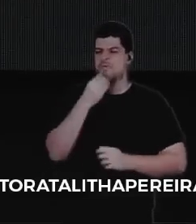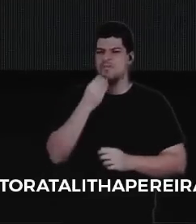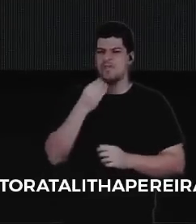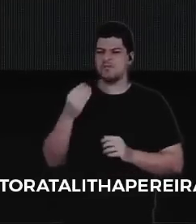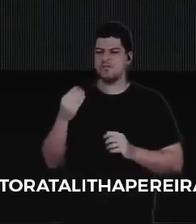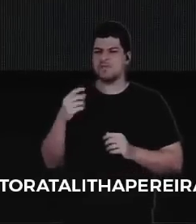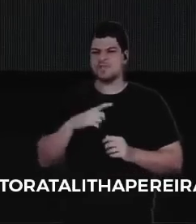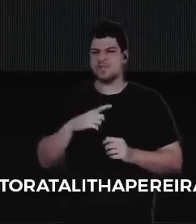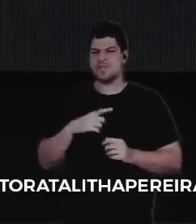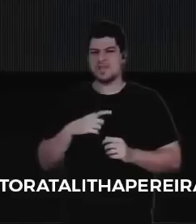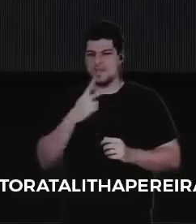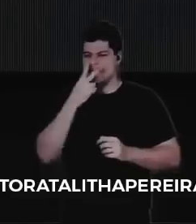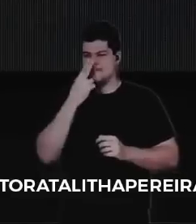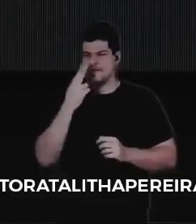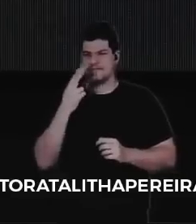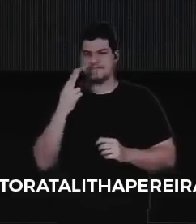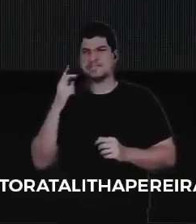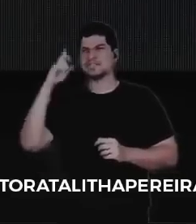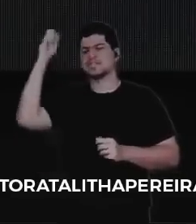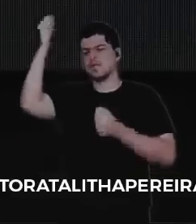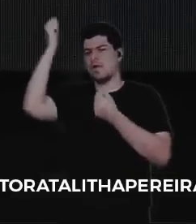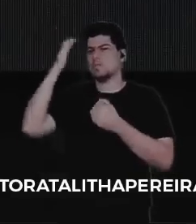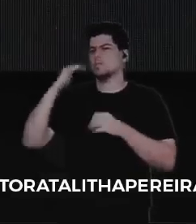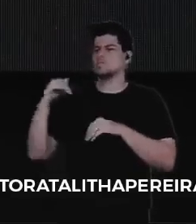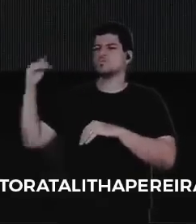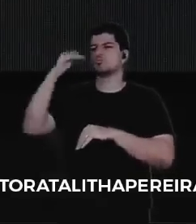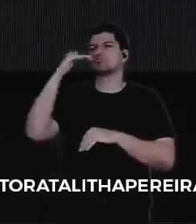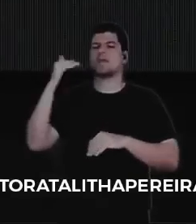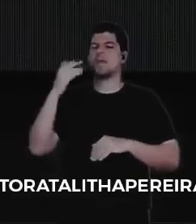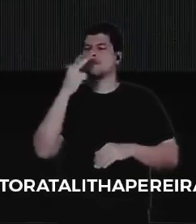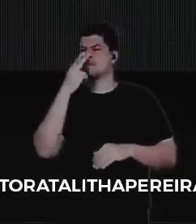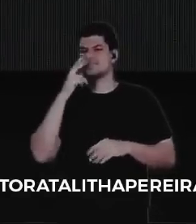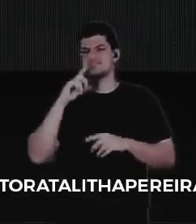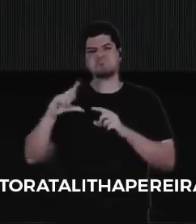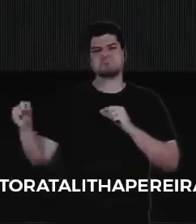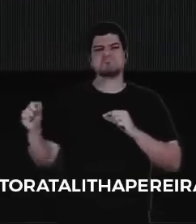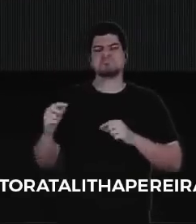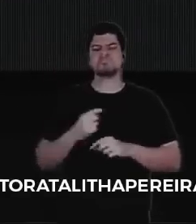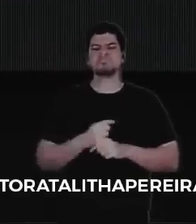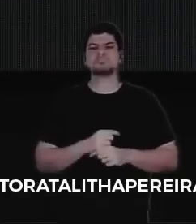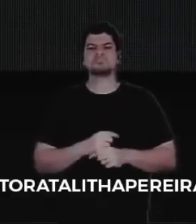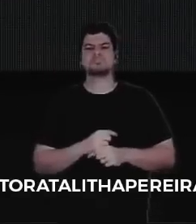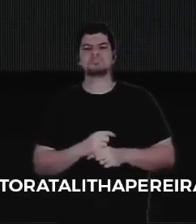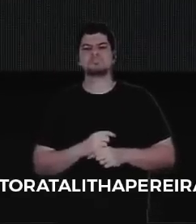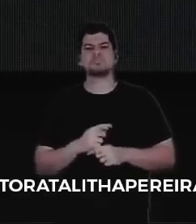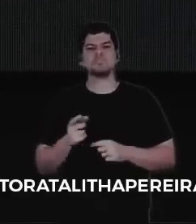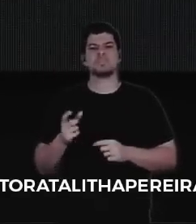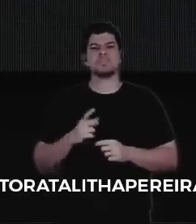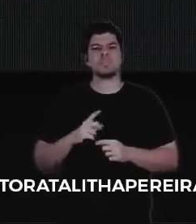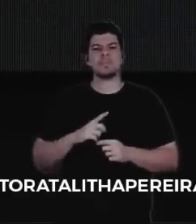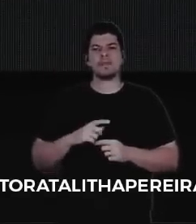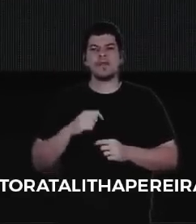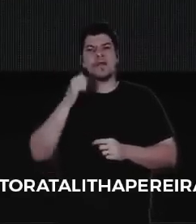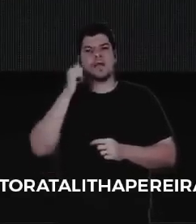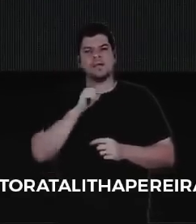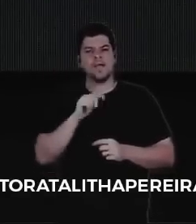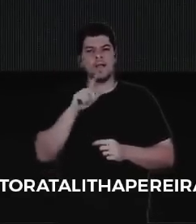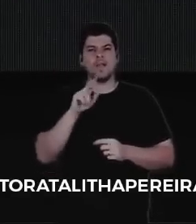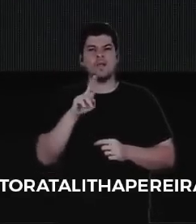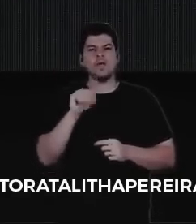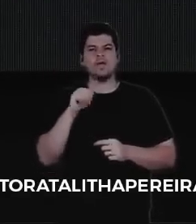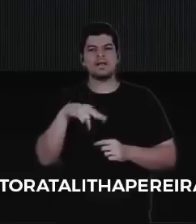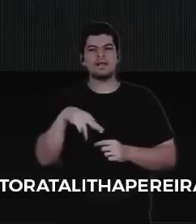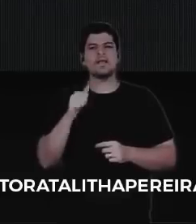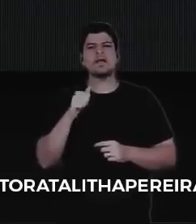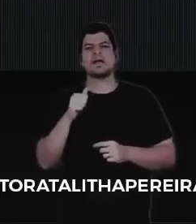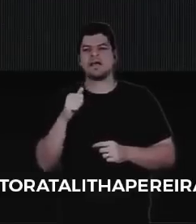Você não tem como viver. Por exemplo, Blue, Ana, ela deu uma experiência maravilhosa aqui, daquela mulher que pegou